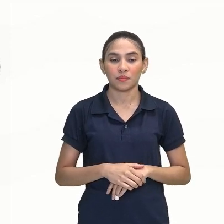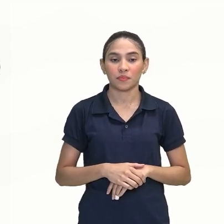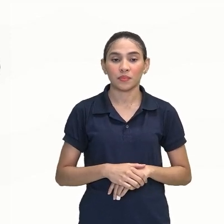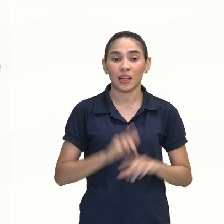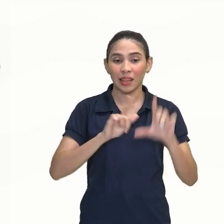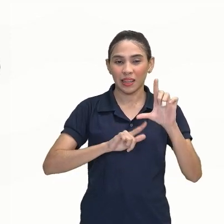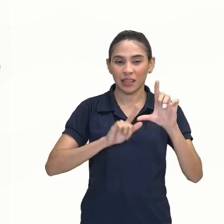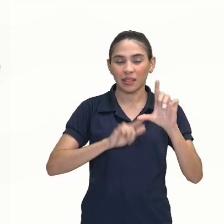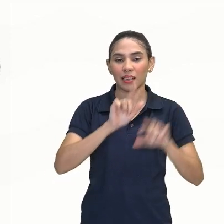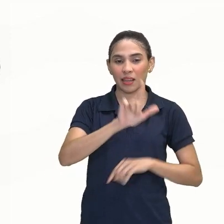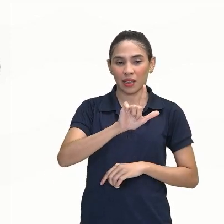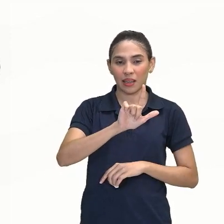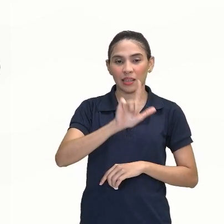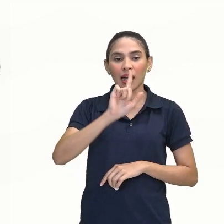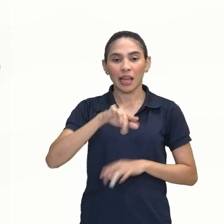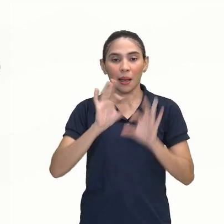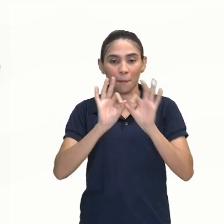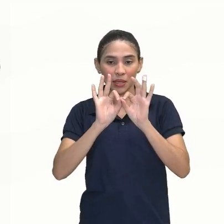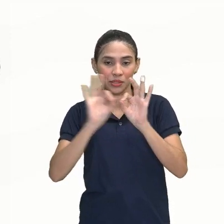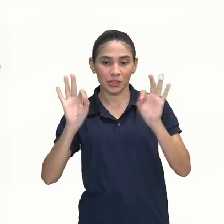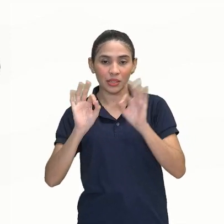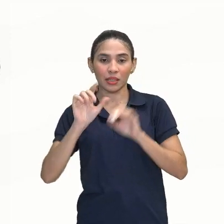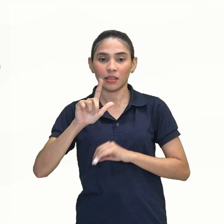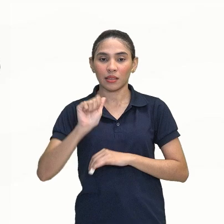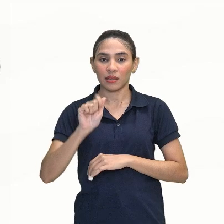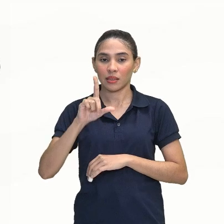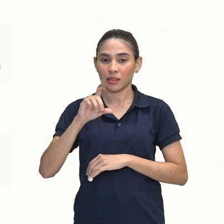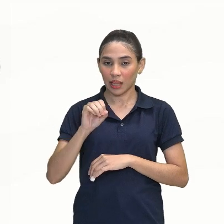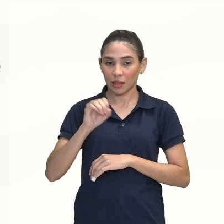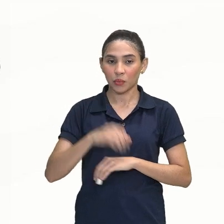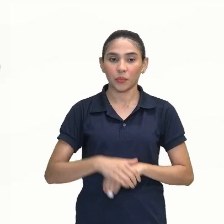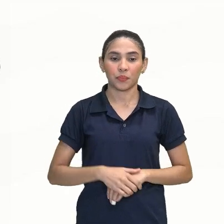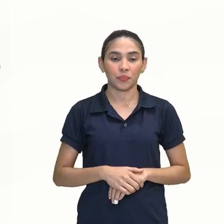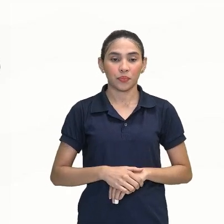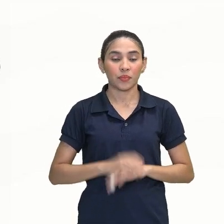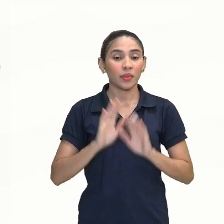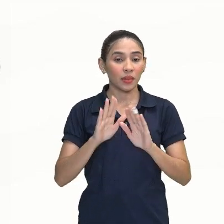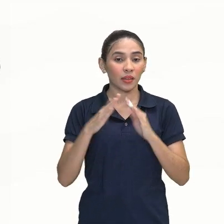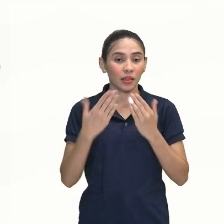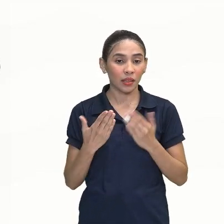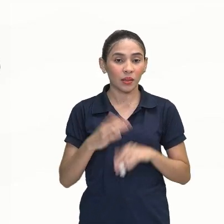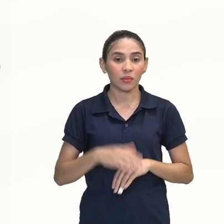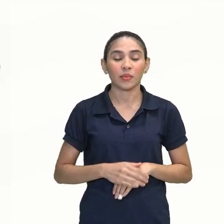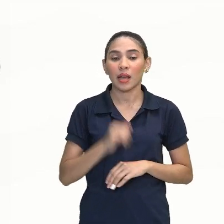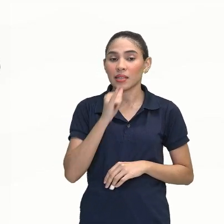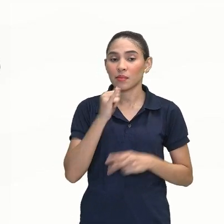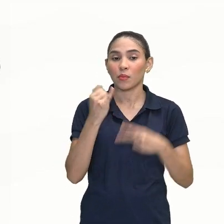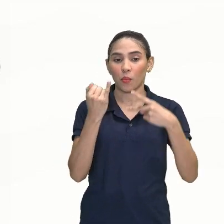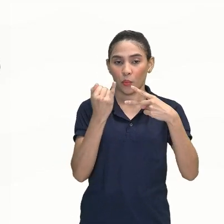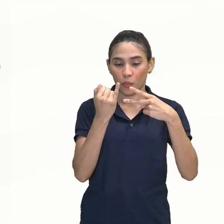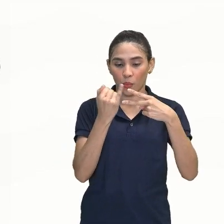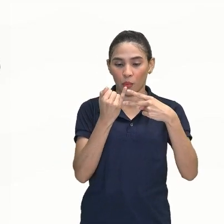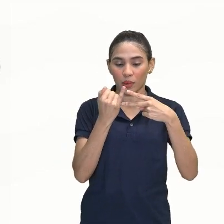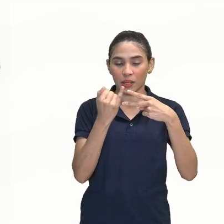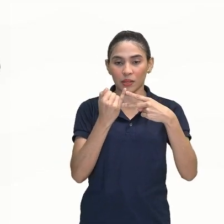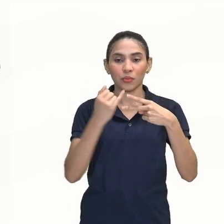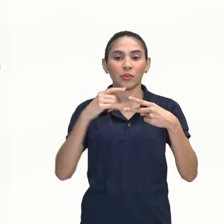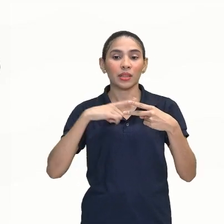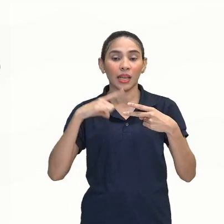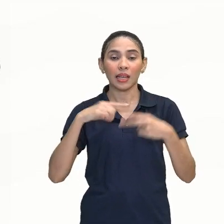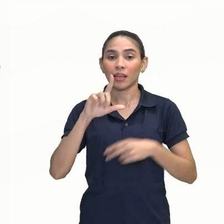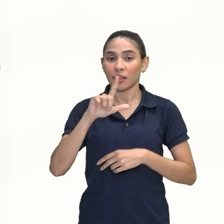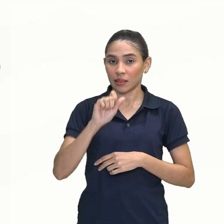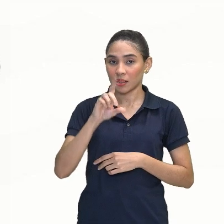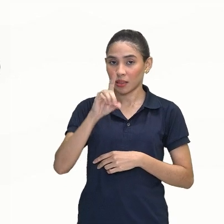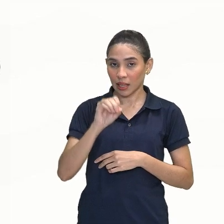o Lzinho vai ser a nossa medida do lado, tá? Então, se a gente tem ali um polígono, ele tem um